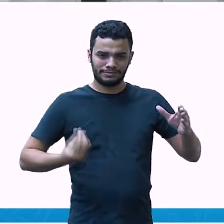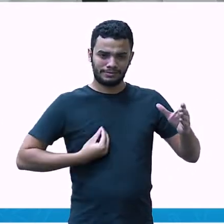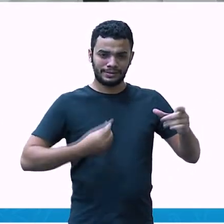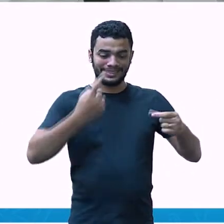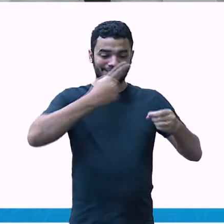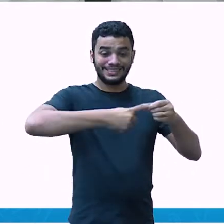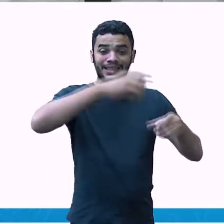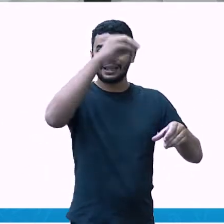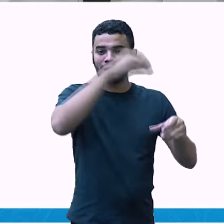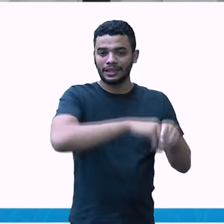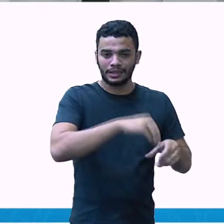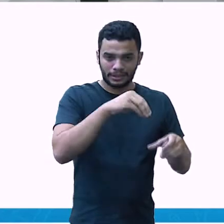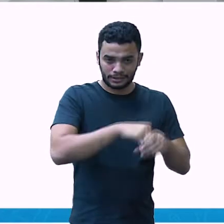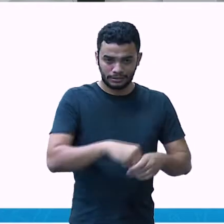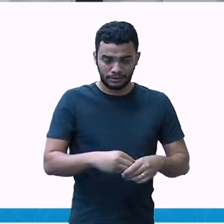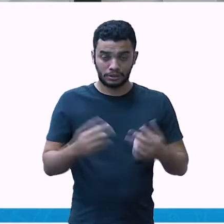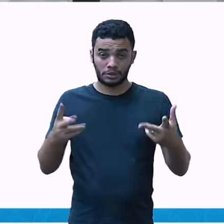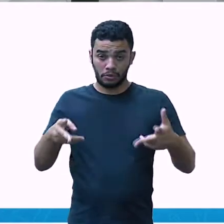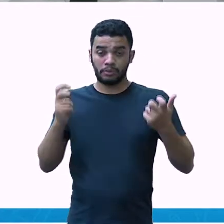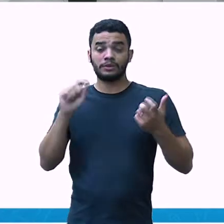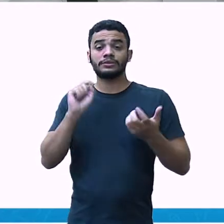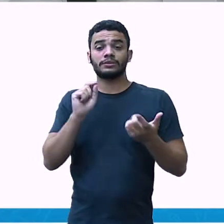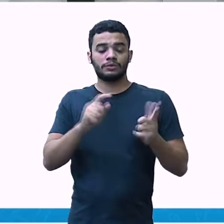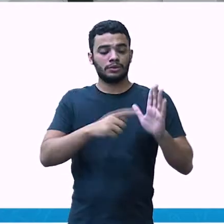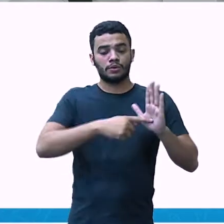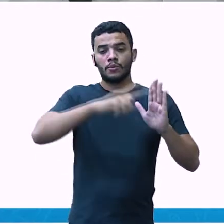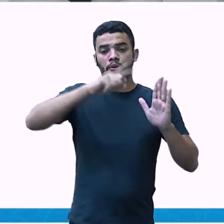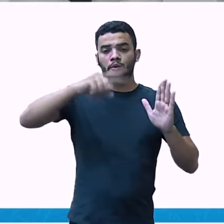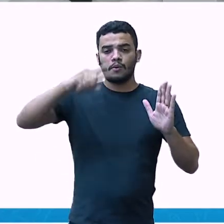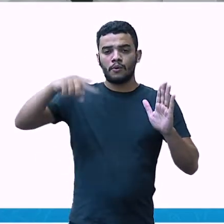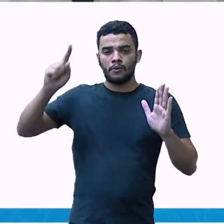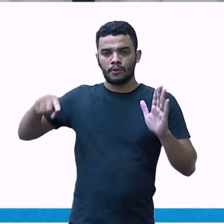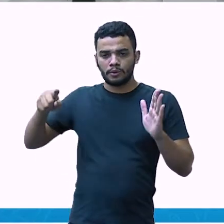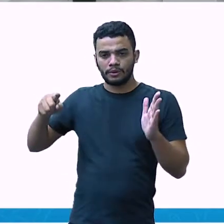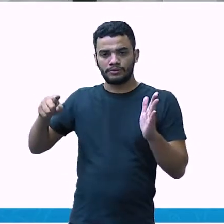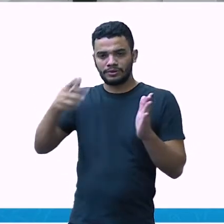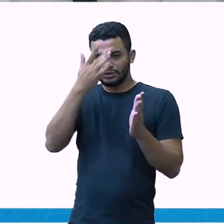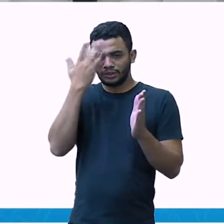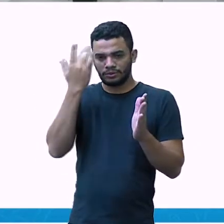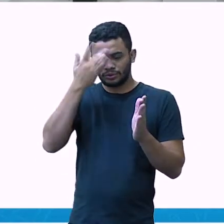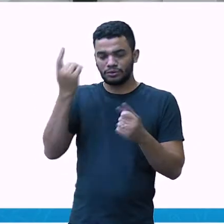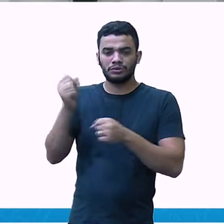entre a população que vivia nas cidades no período